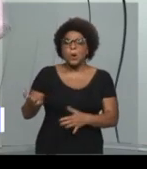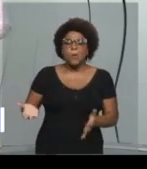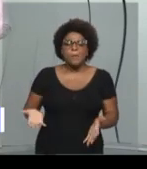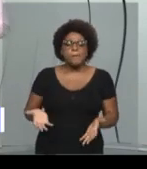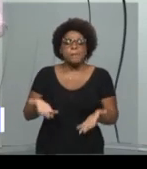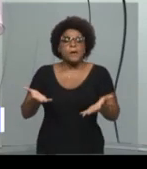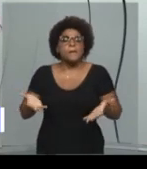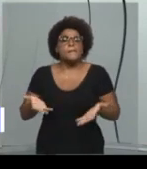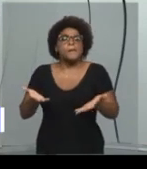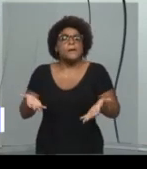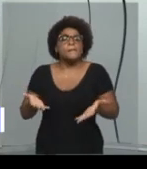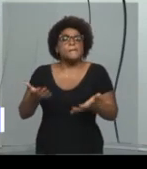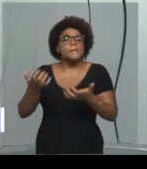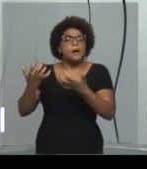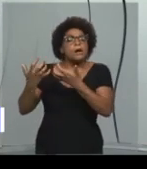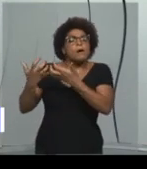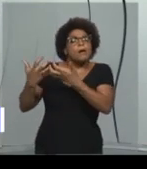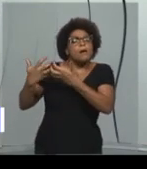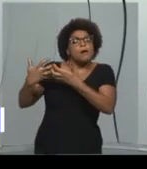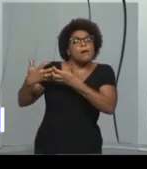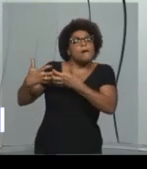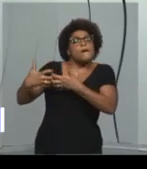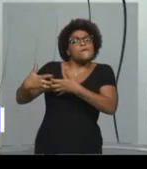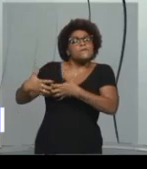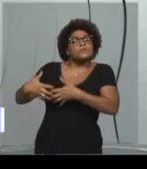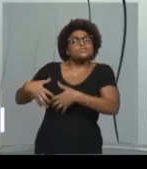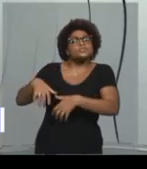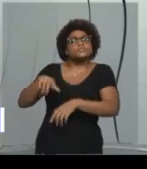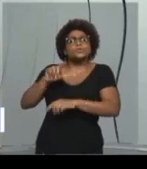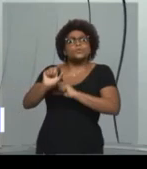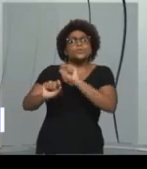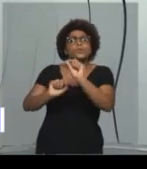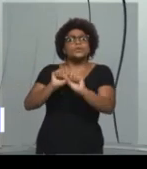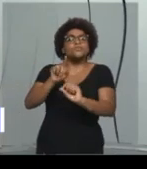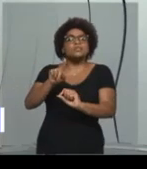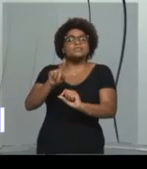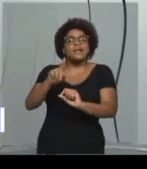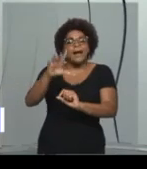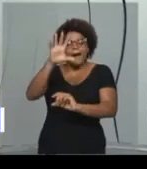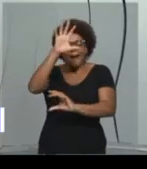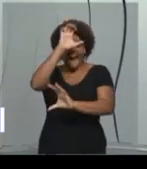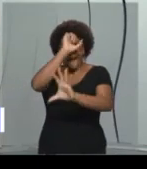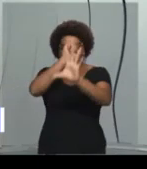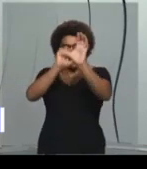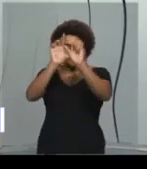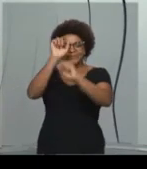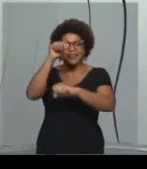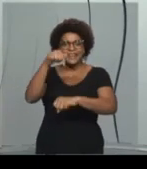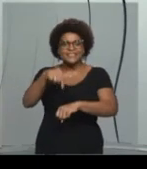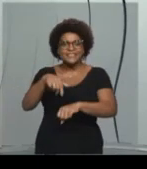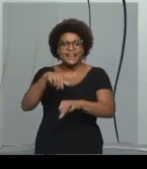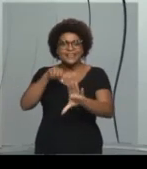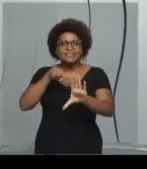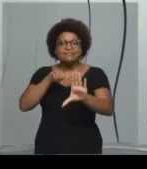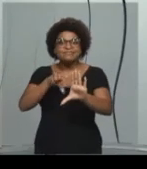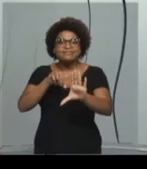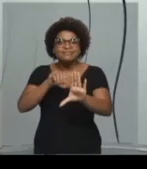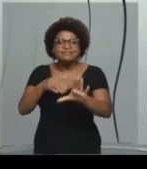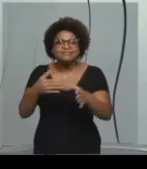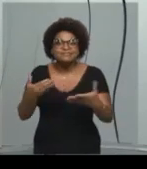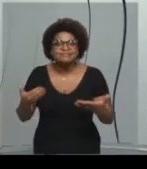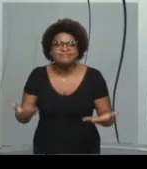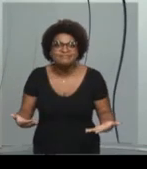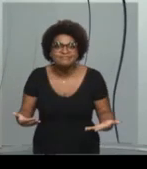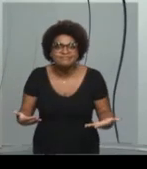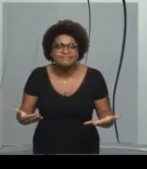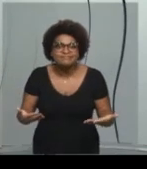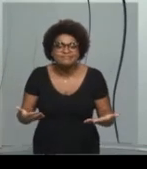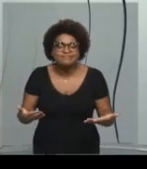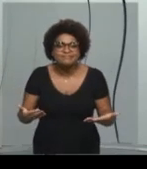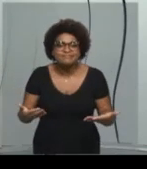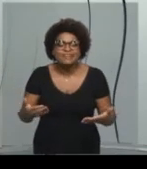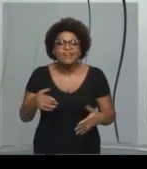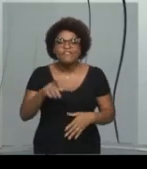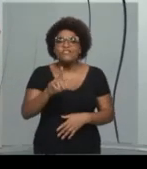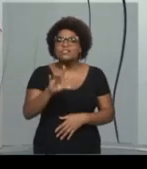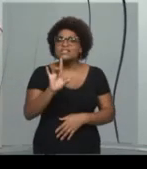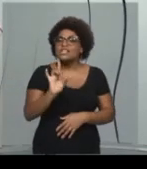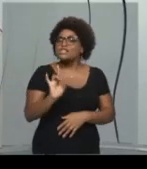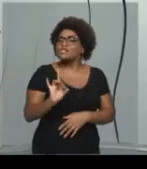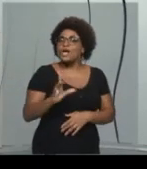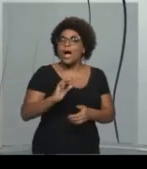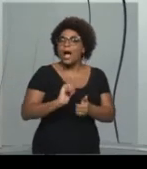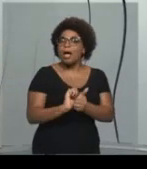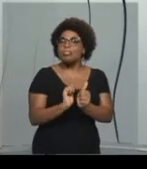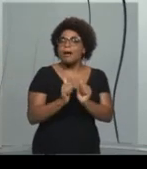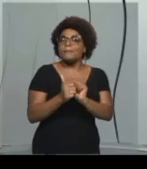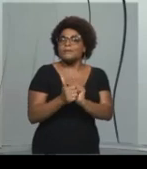refletir a respeito do que aprende aqui no Se Liga. Você estaria simplesmente sendo adaptado a esses conteúdos sem poder e